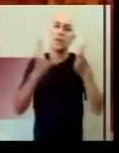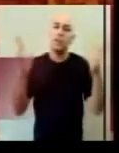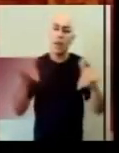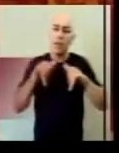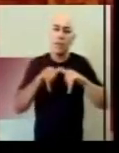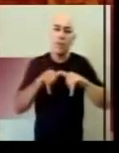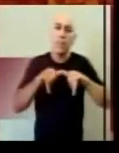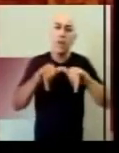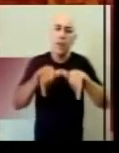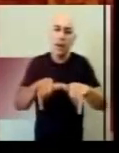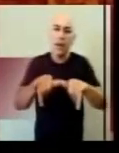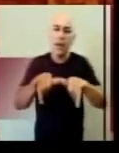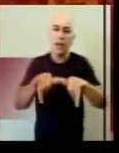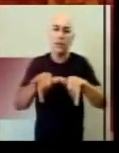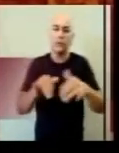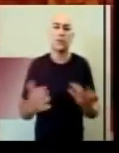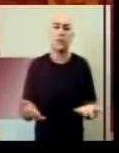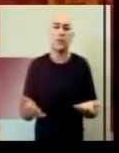de supermercados